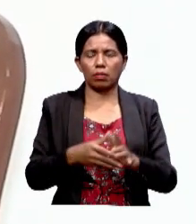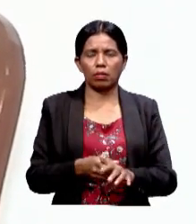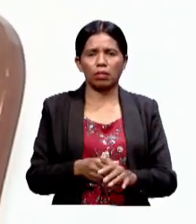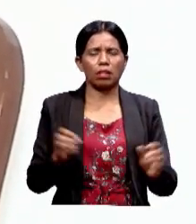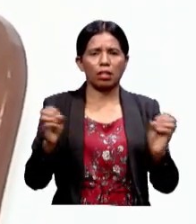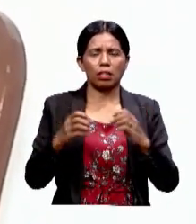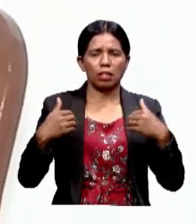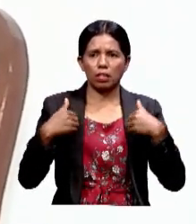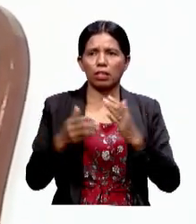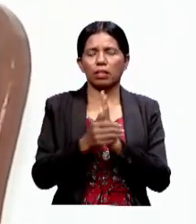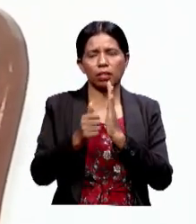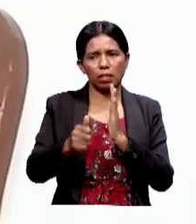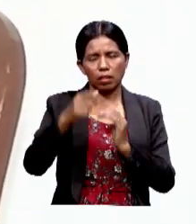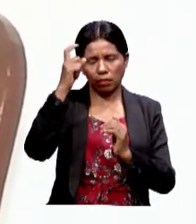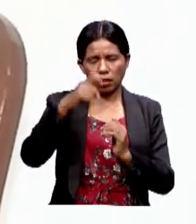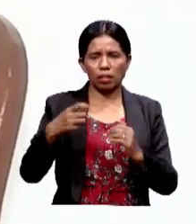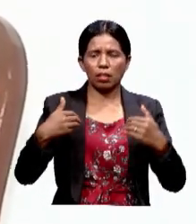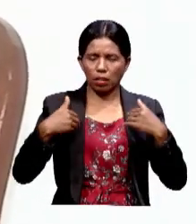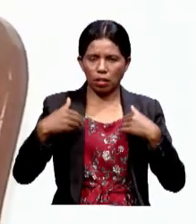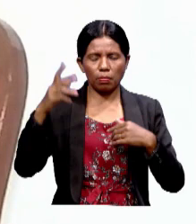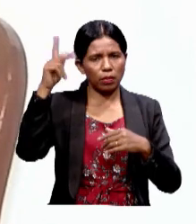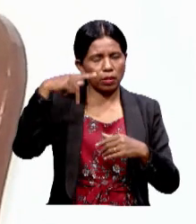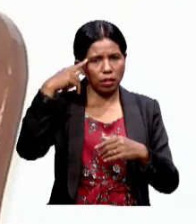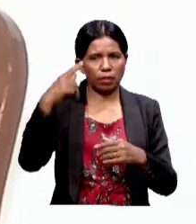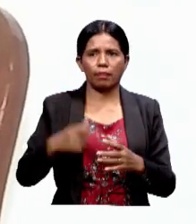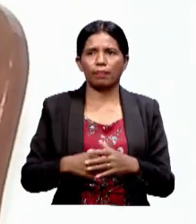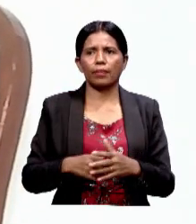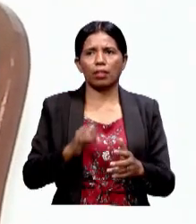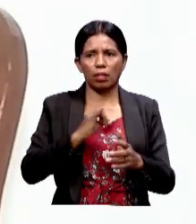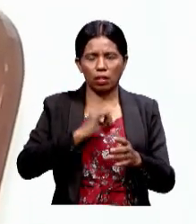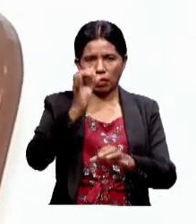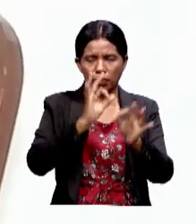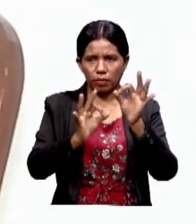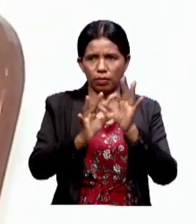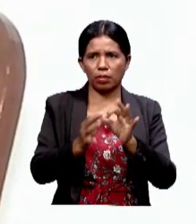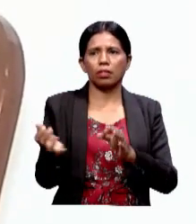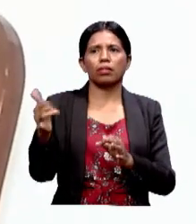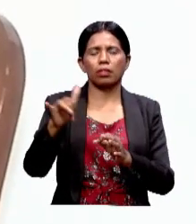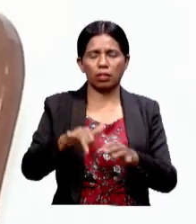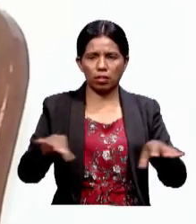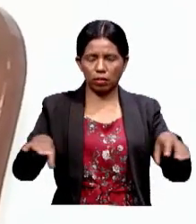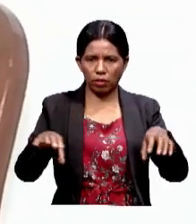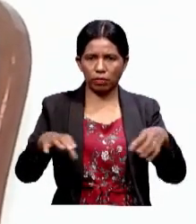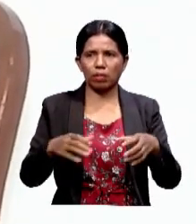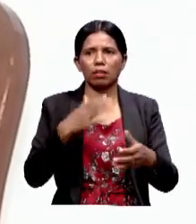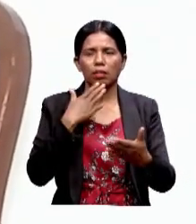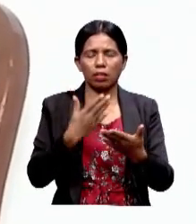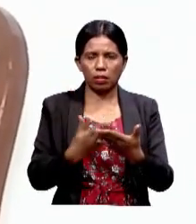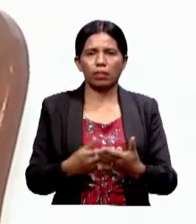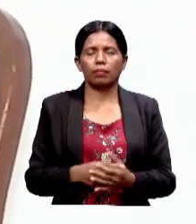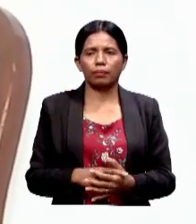incapacidade ou que está aí a tendência política? Ainda não é. Mas ao fiar que está se é serviço e a contexto